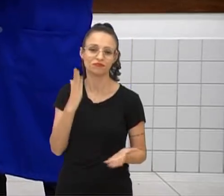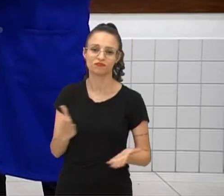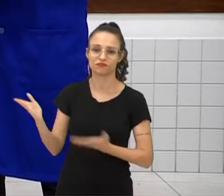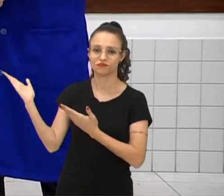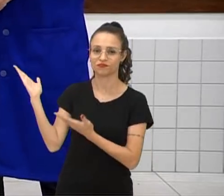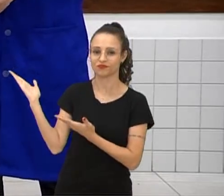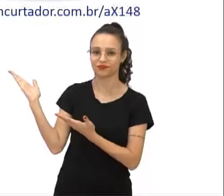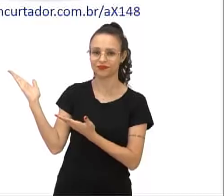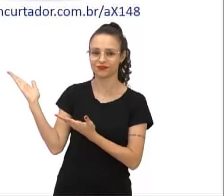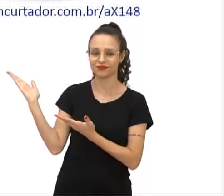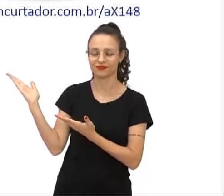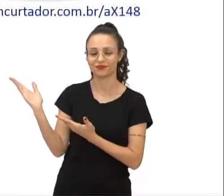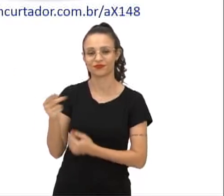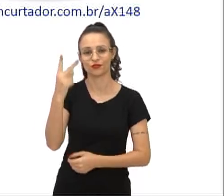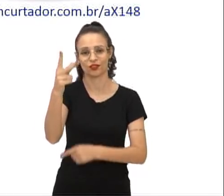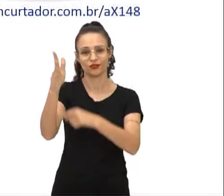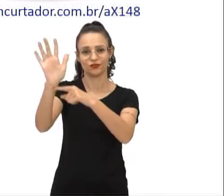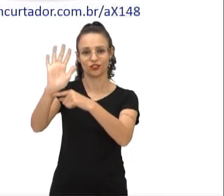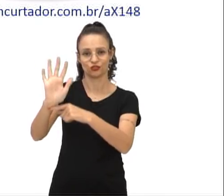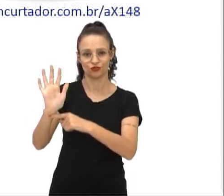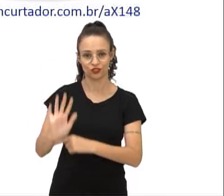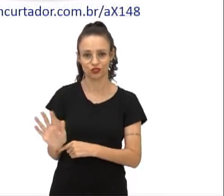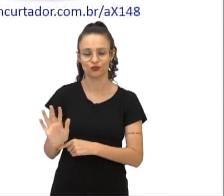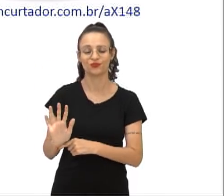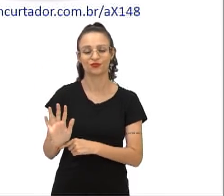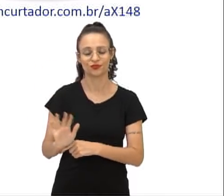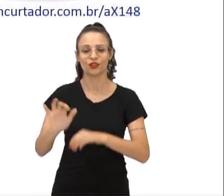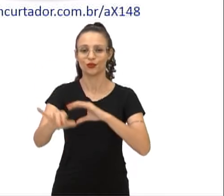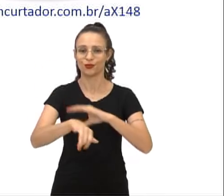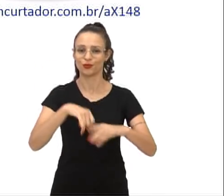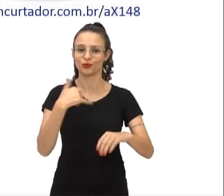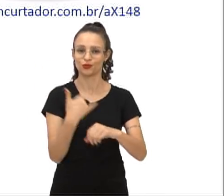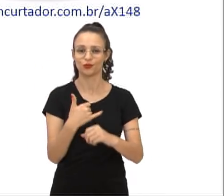aqui 2 vídeos lá no YouTube para vocês